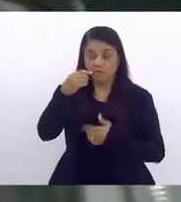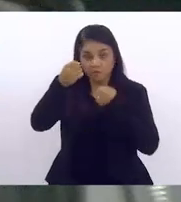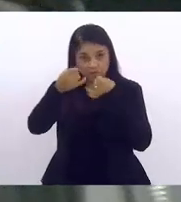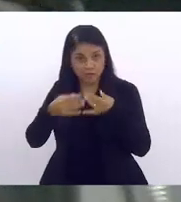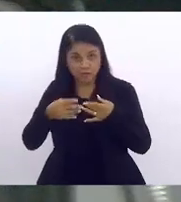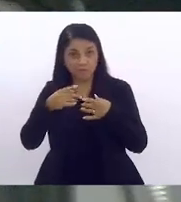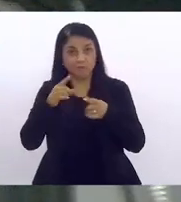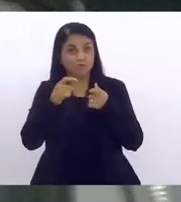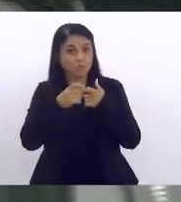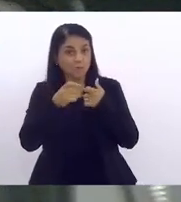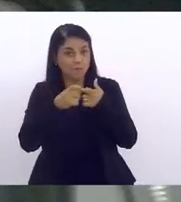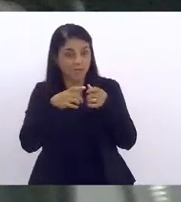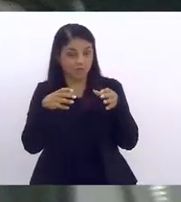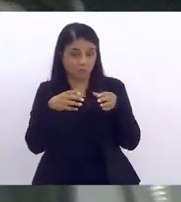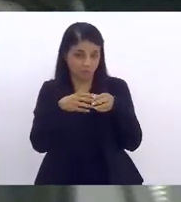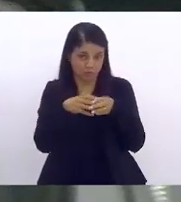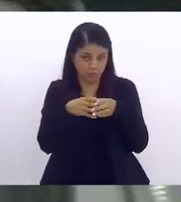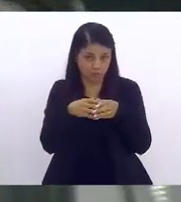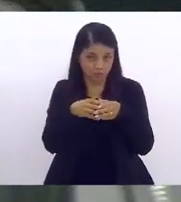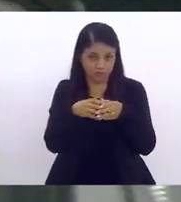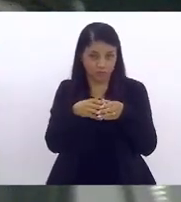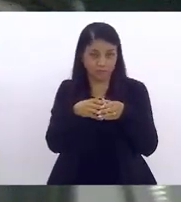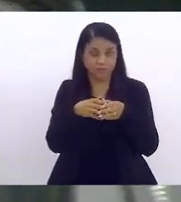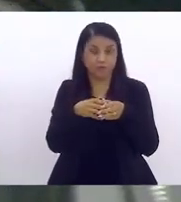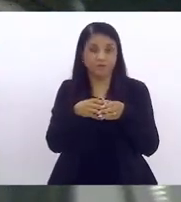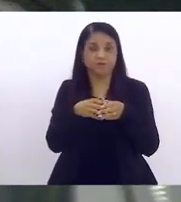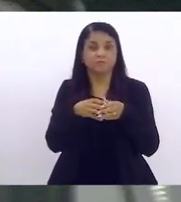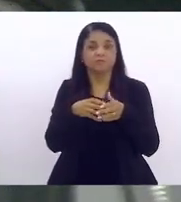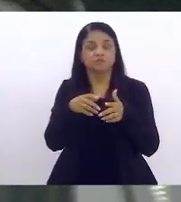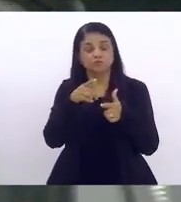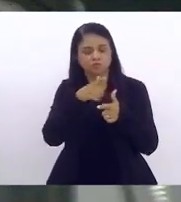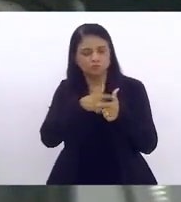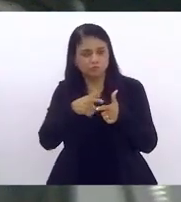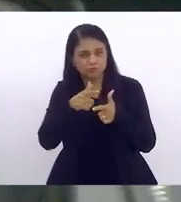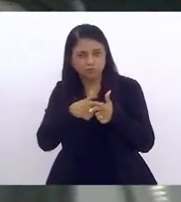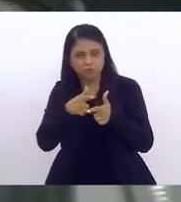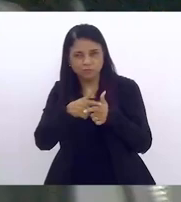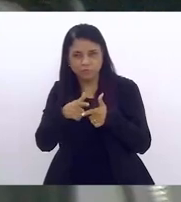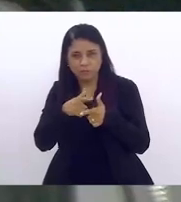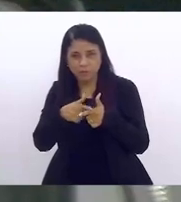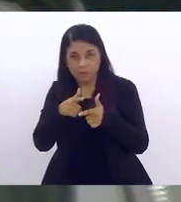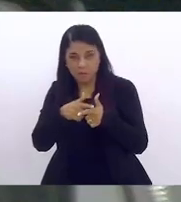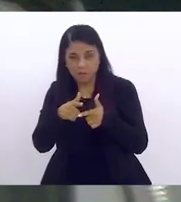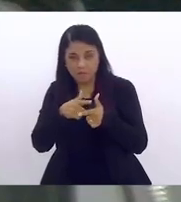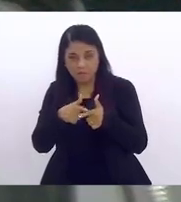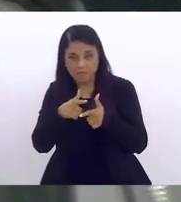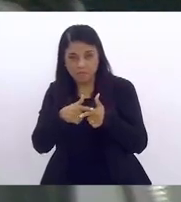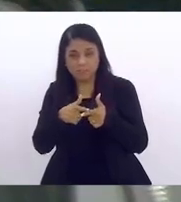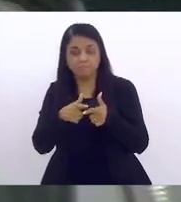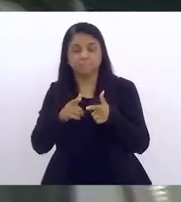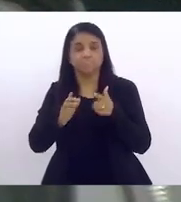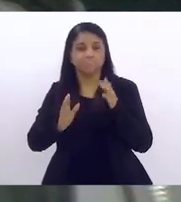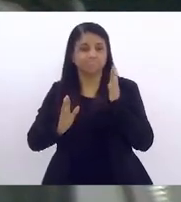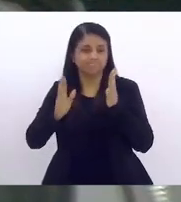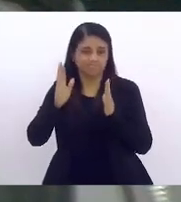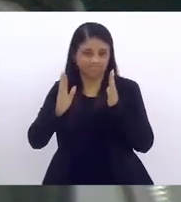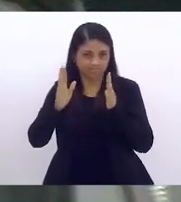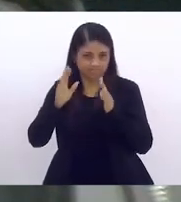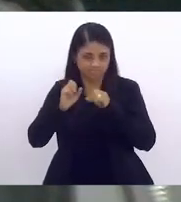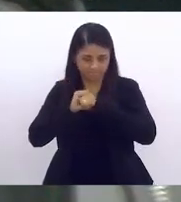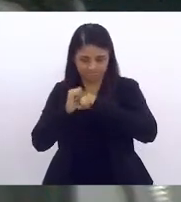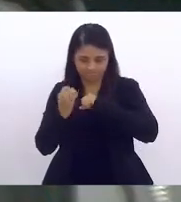né, da categoria médica e de todos os problemas que a gente viveu desta categoria na pandemia, que ficou